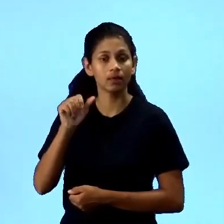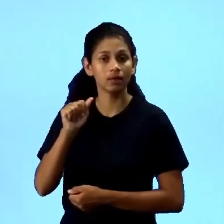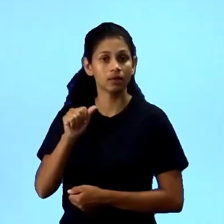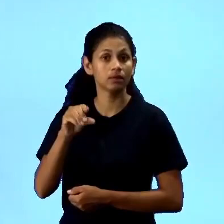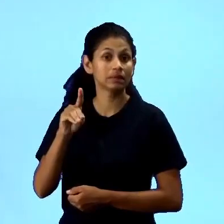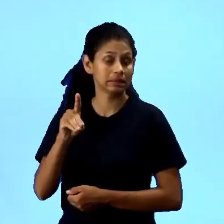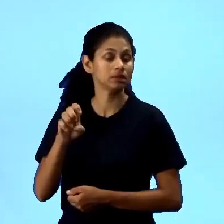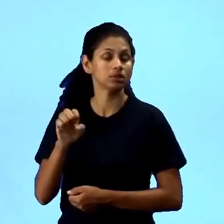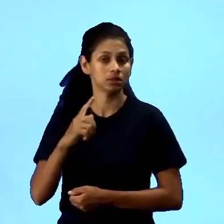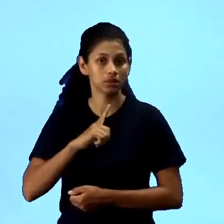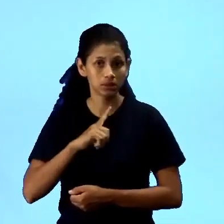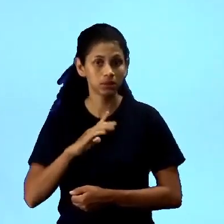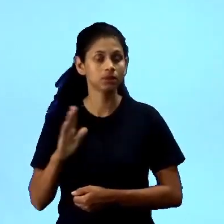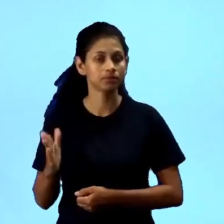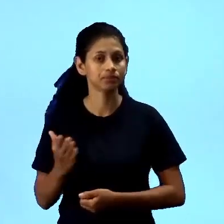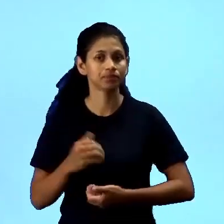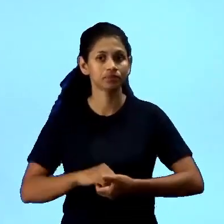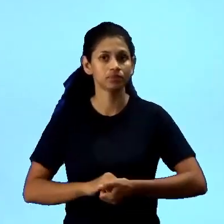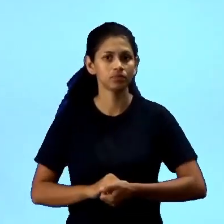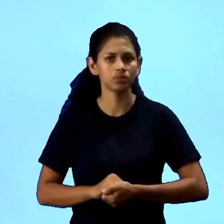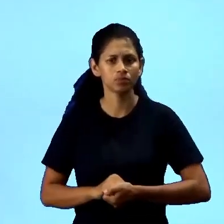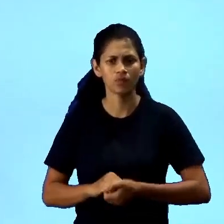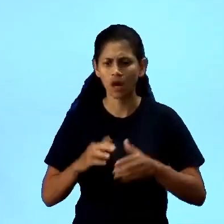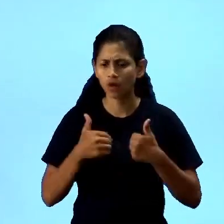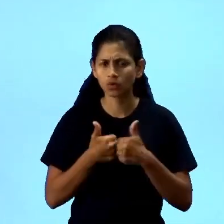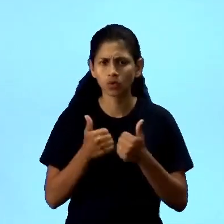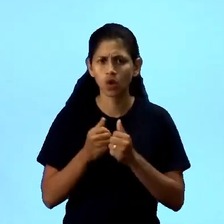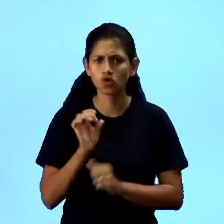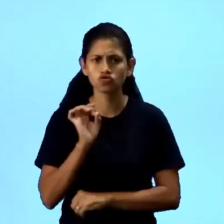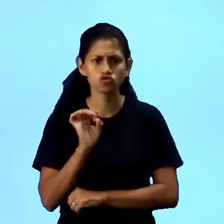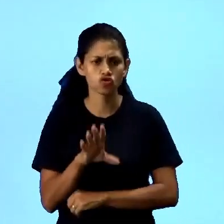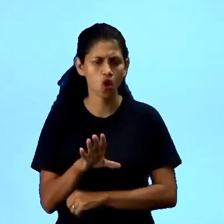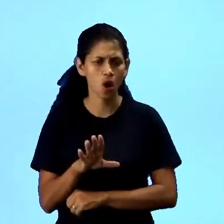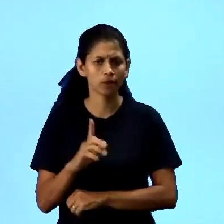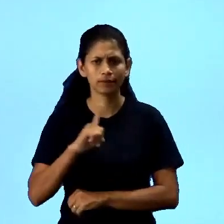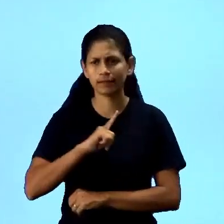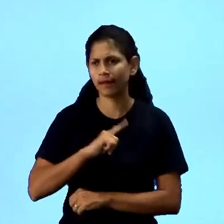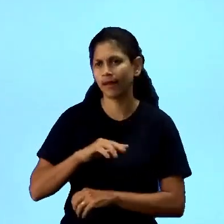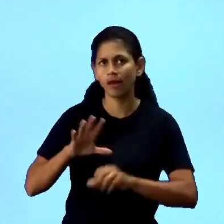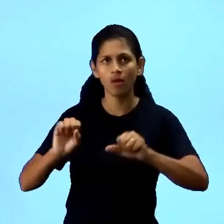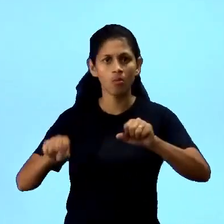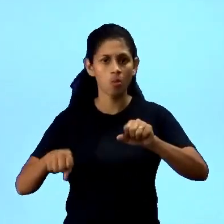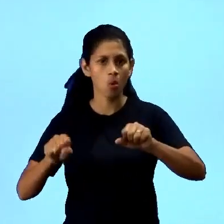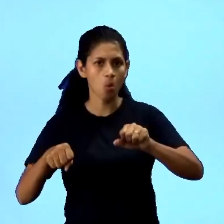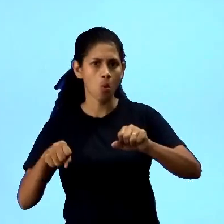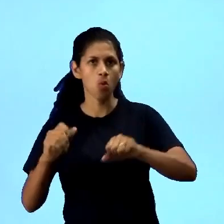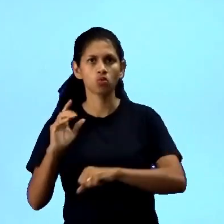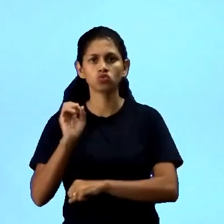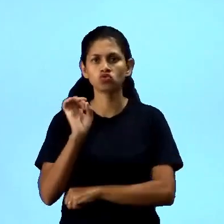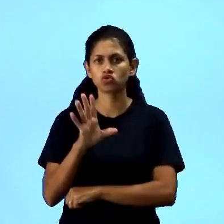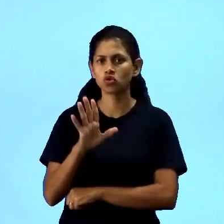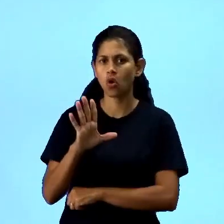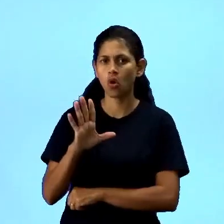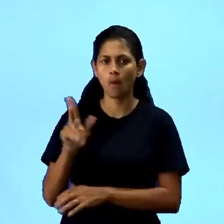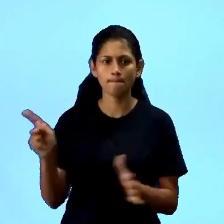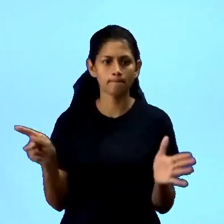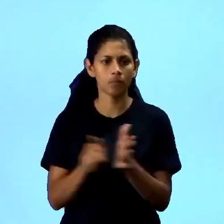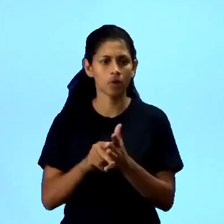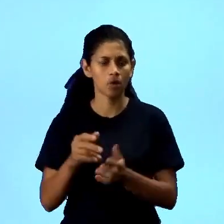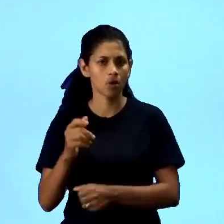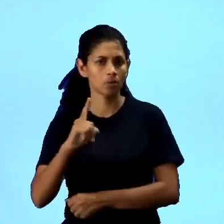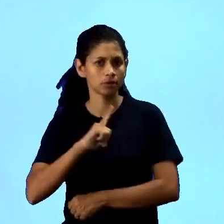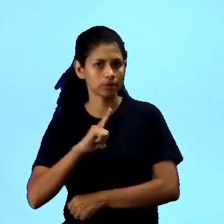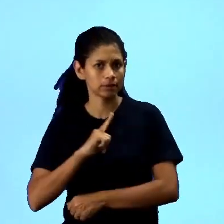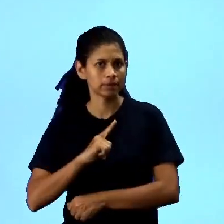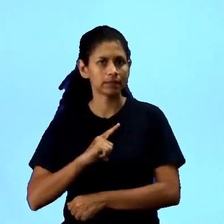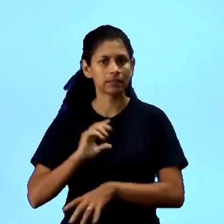quem tem automóvel, só para quem tem veículo? De jeito nenhum. Acabei de mostrar para vocês o que diz o artigo